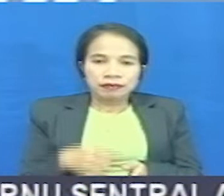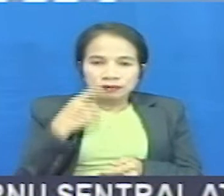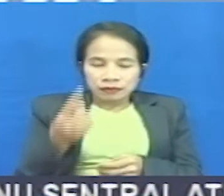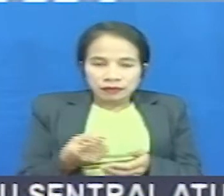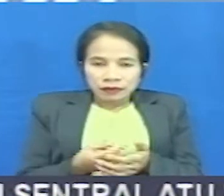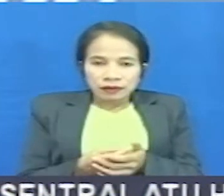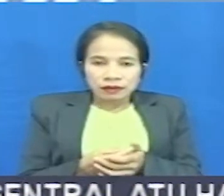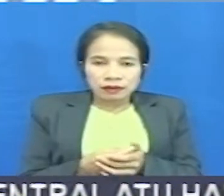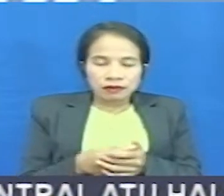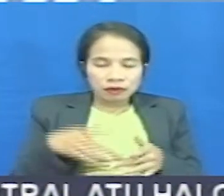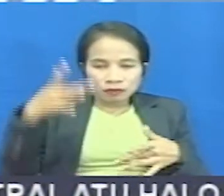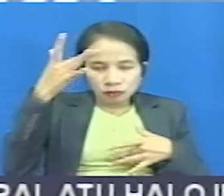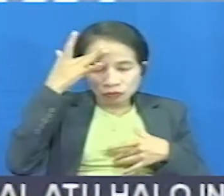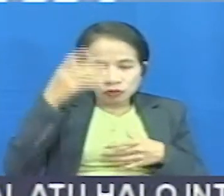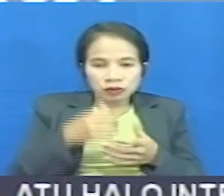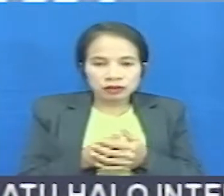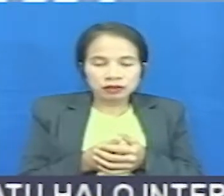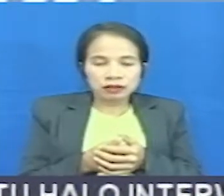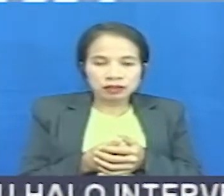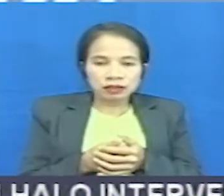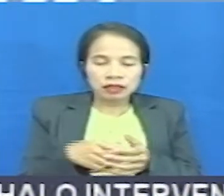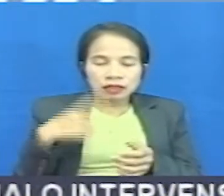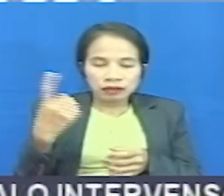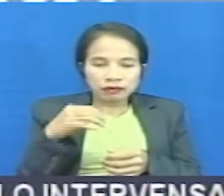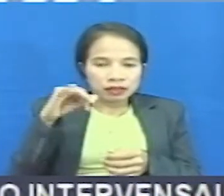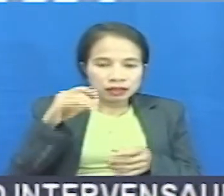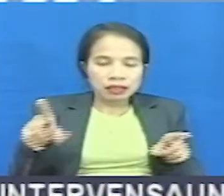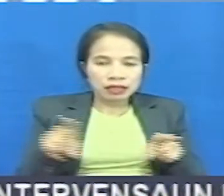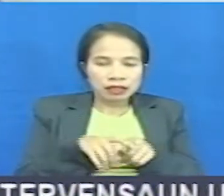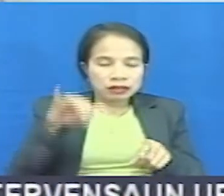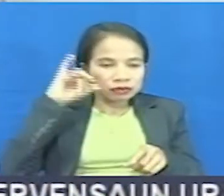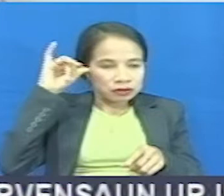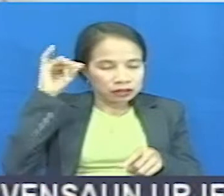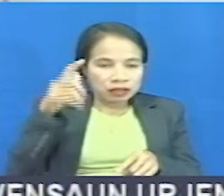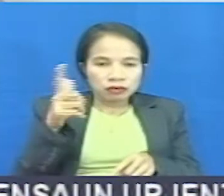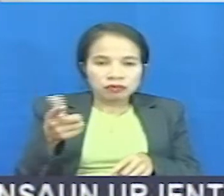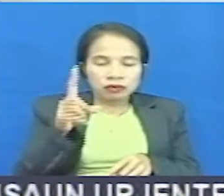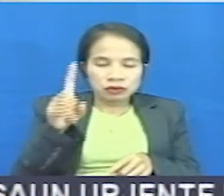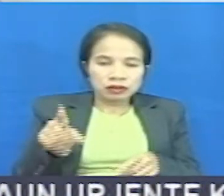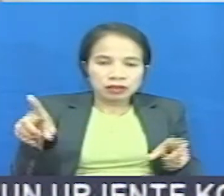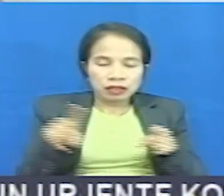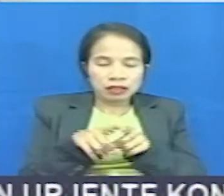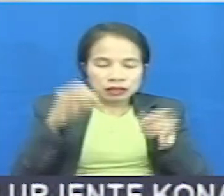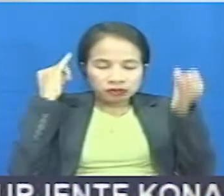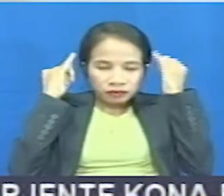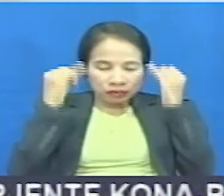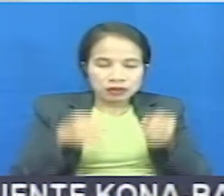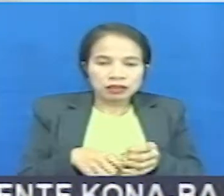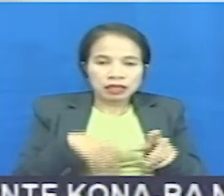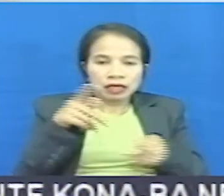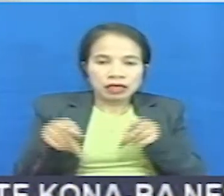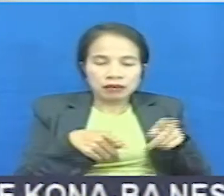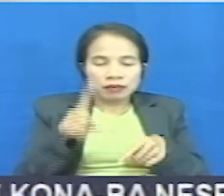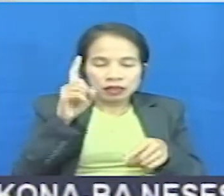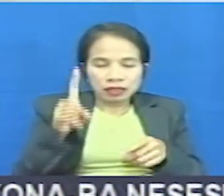kasu nube aktif nune nafatin hanesan horse ronulu resing ida. Relasiona ho informasaun katak sidadaun